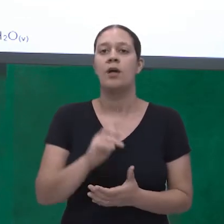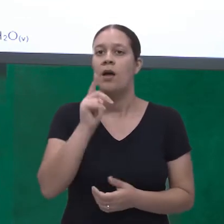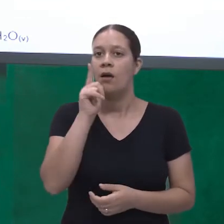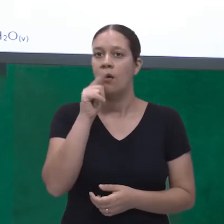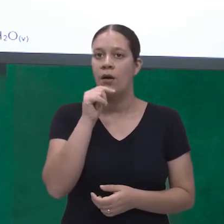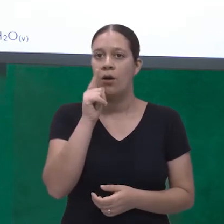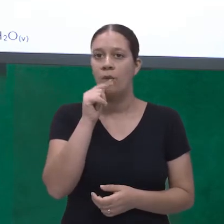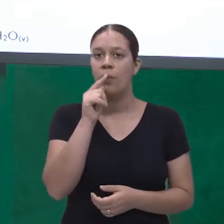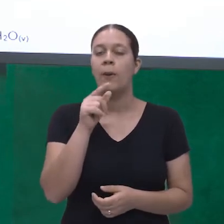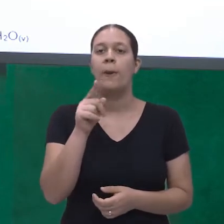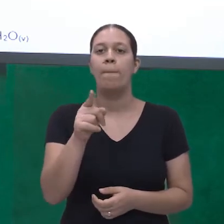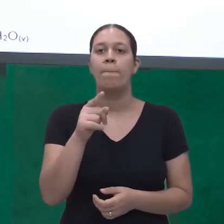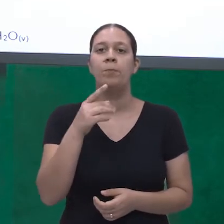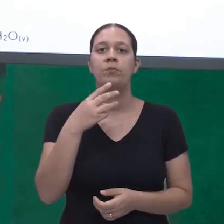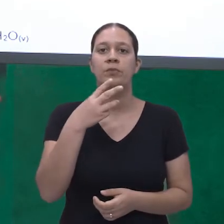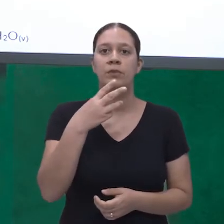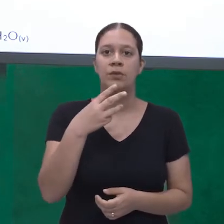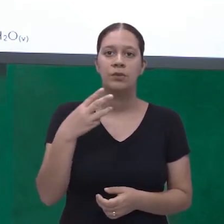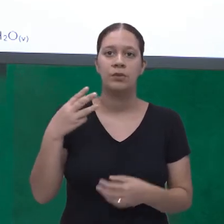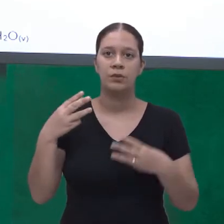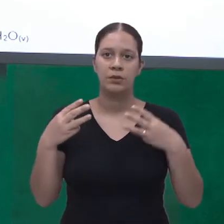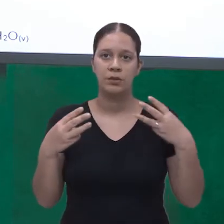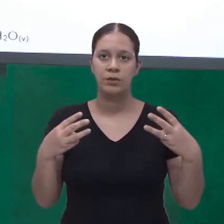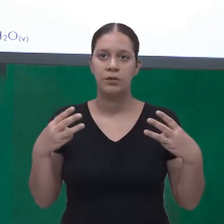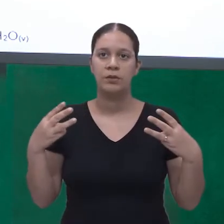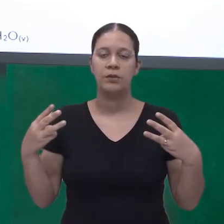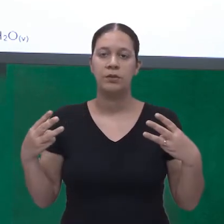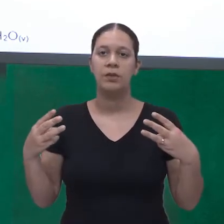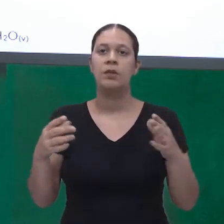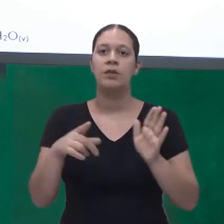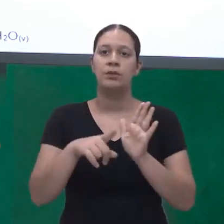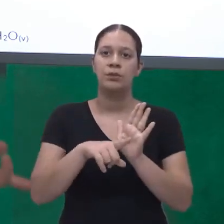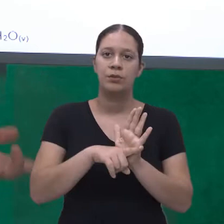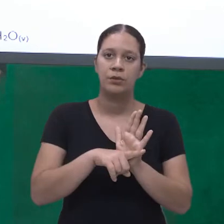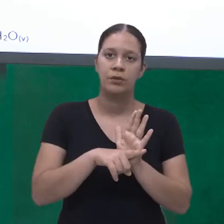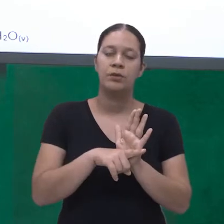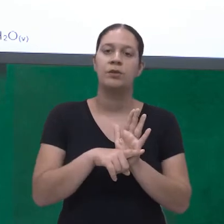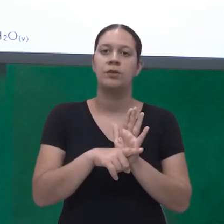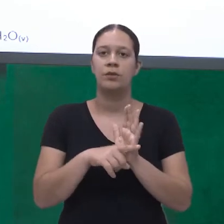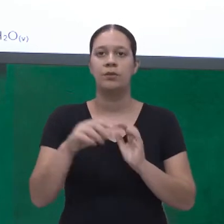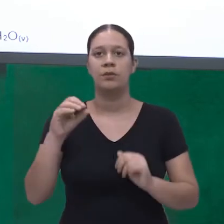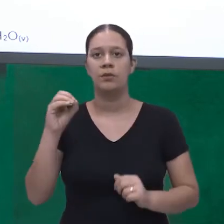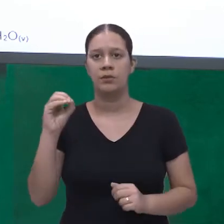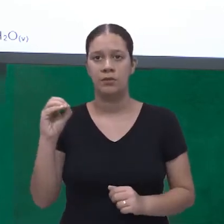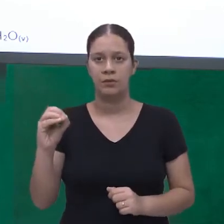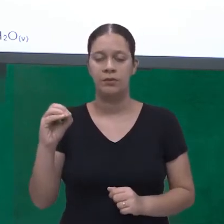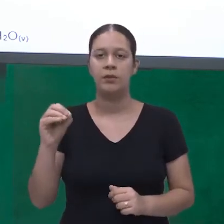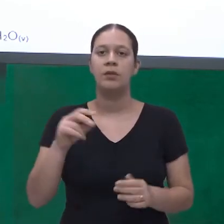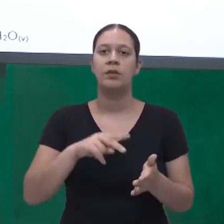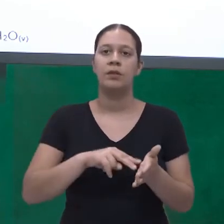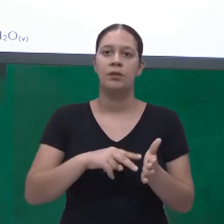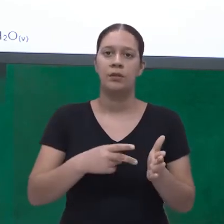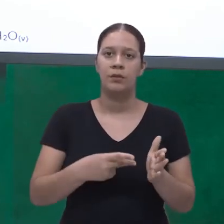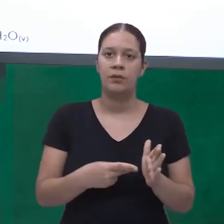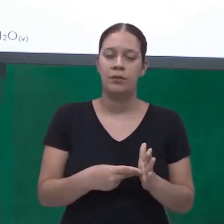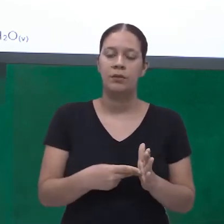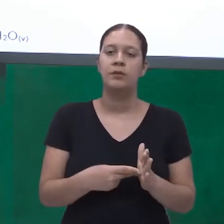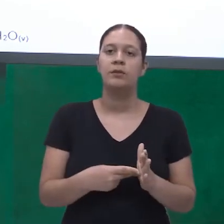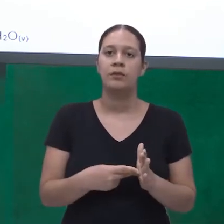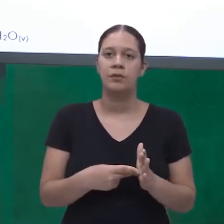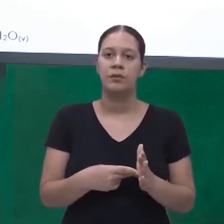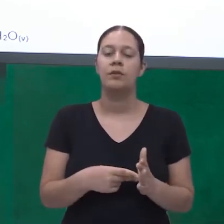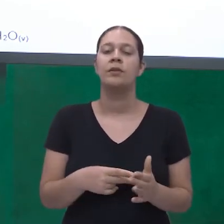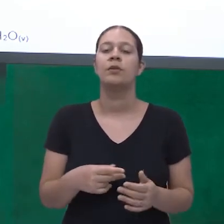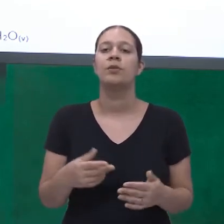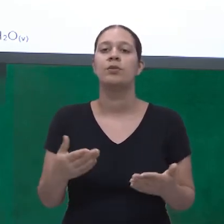da água. E aí, se você tem 3 de um lado e 3 do outro, subtraia 3 menos 3 dá 0, significa dizer que a